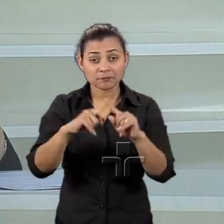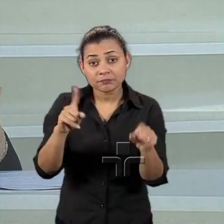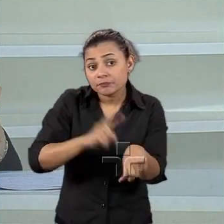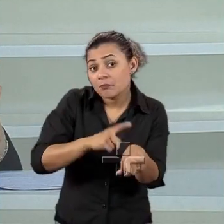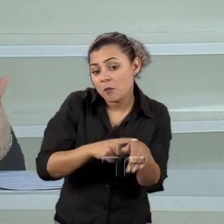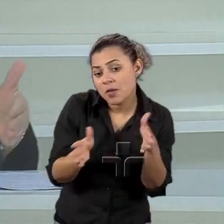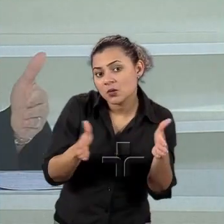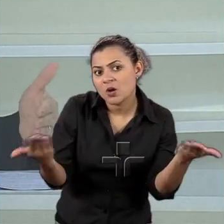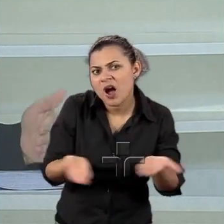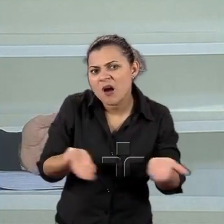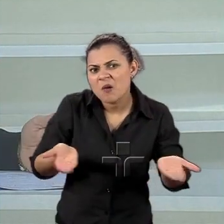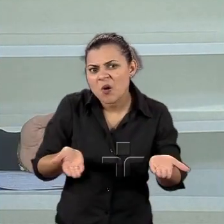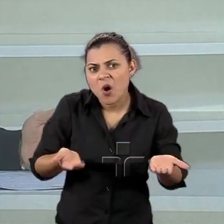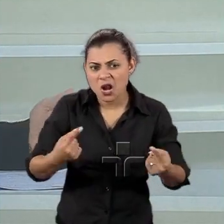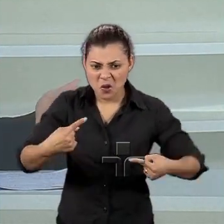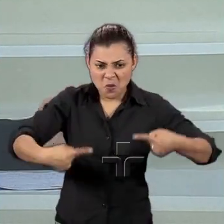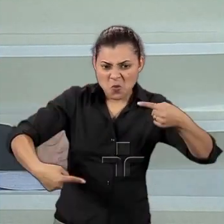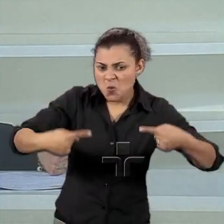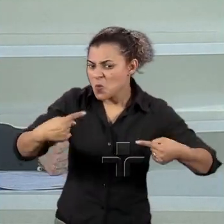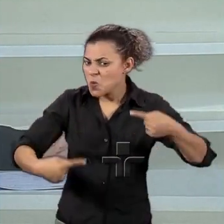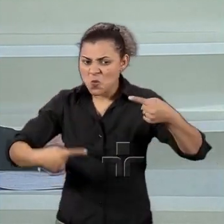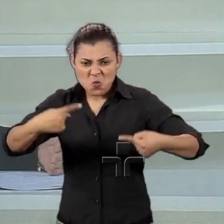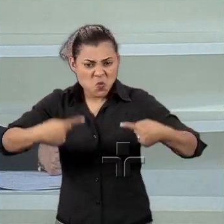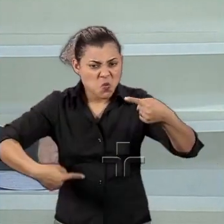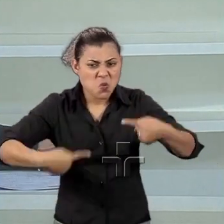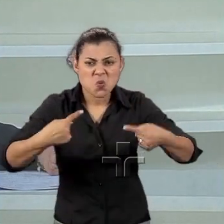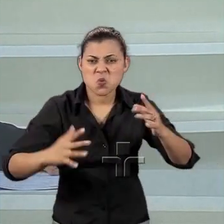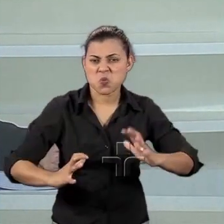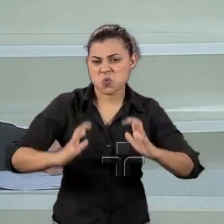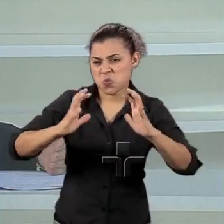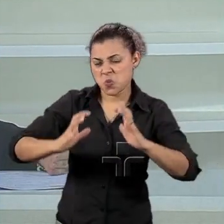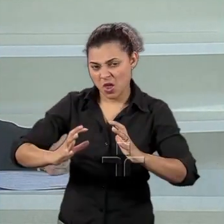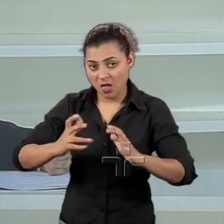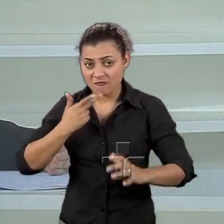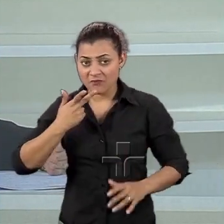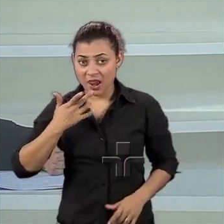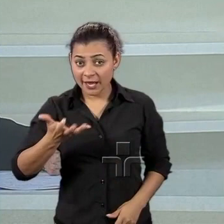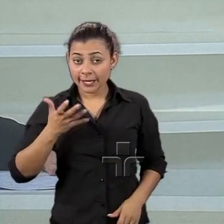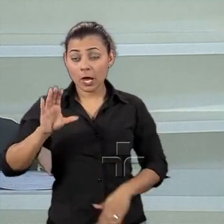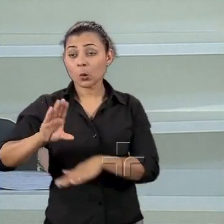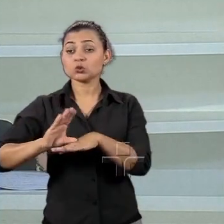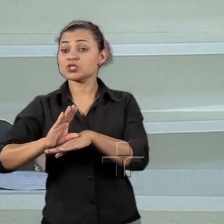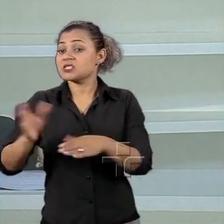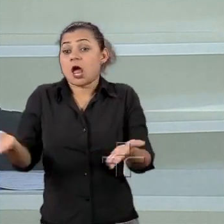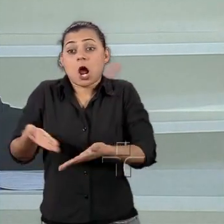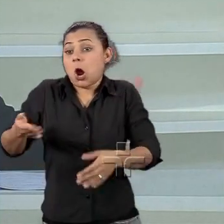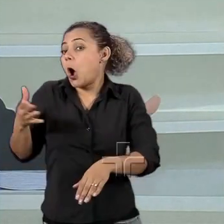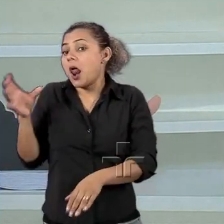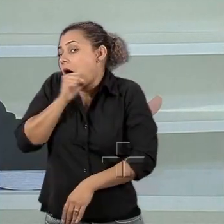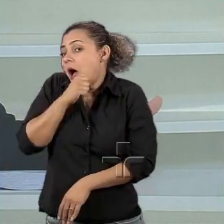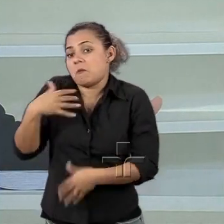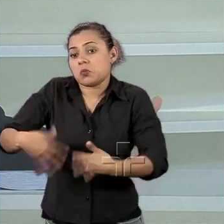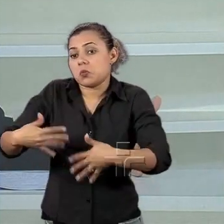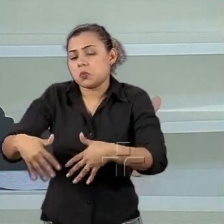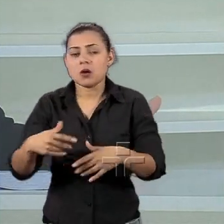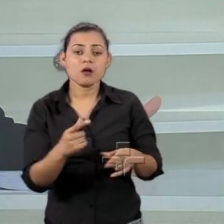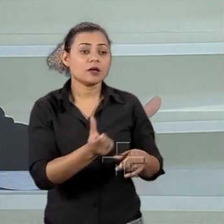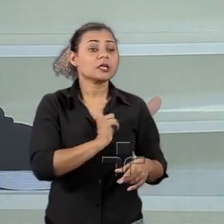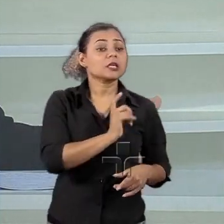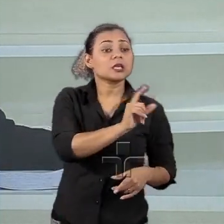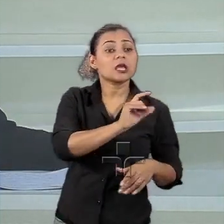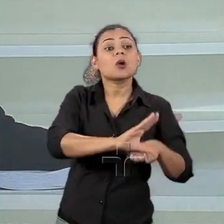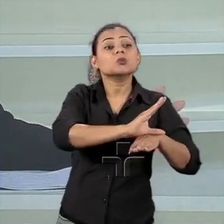momento como esse, de acirramento, de conflito, um dizer que quer fazer uma Constituinte agora, o outro dizer que quer fazer